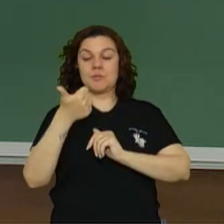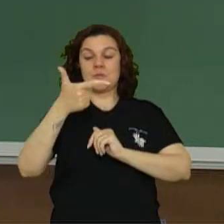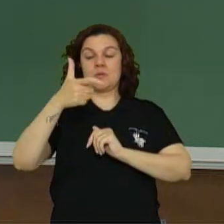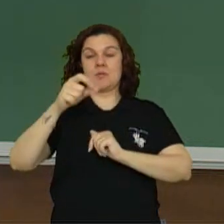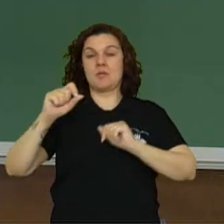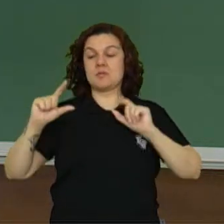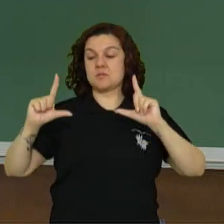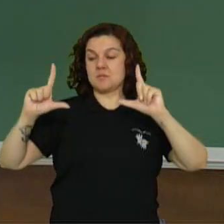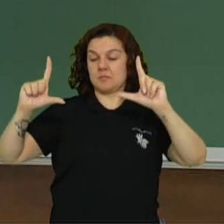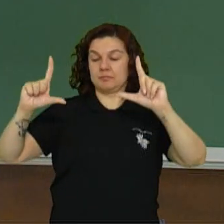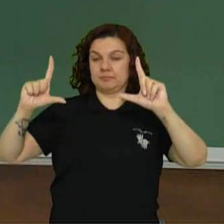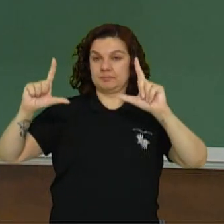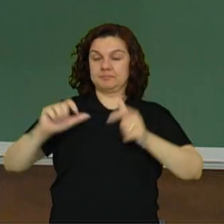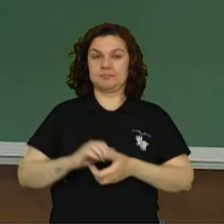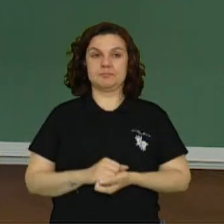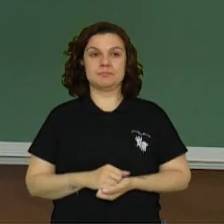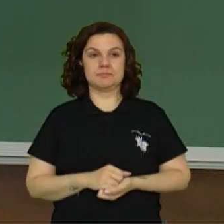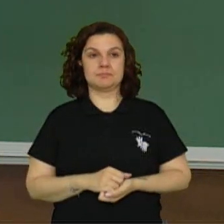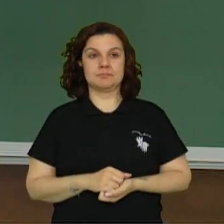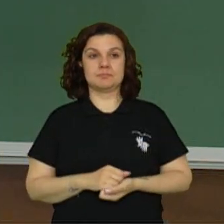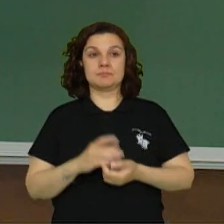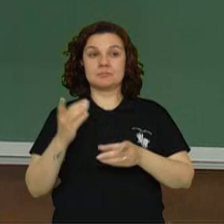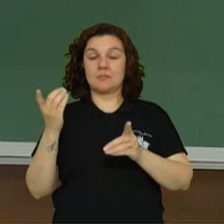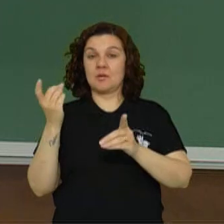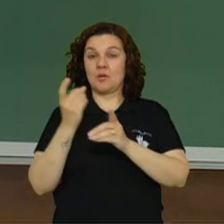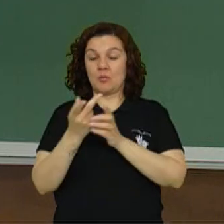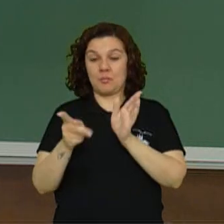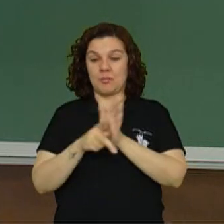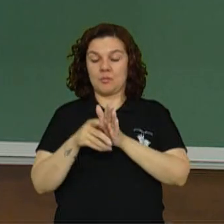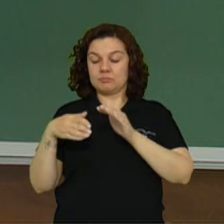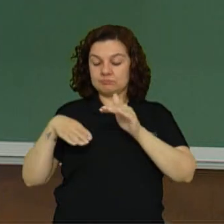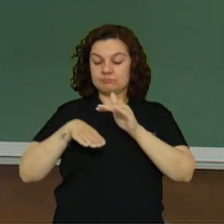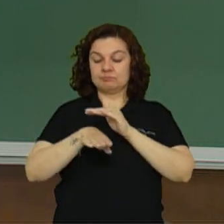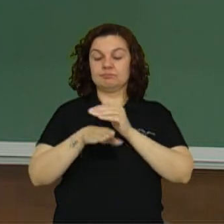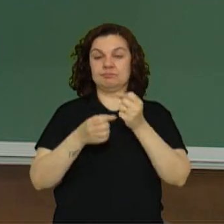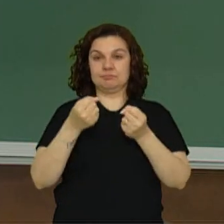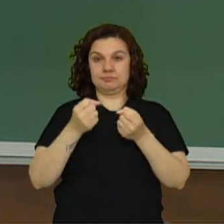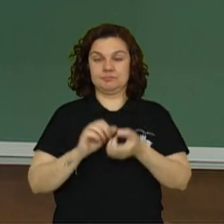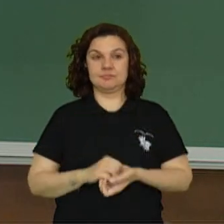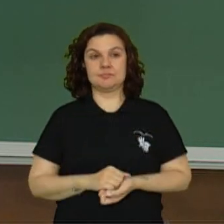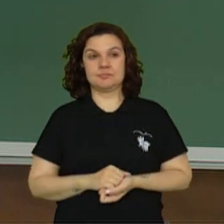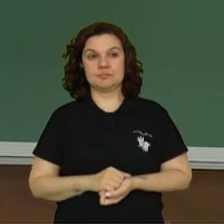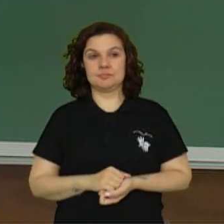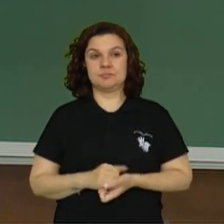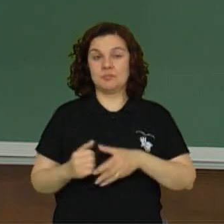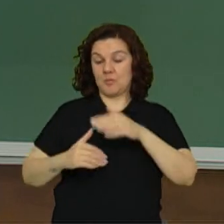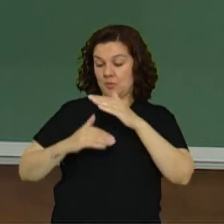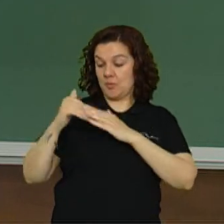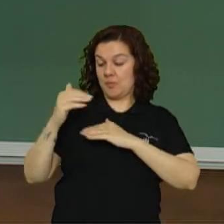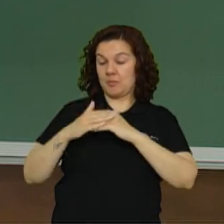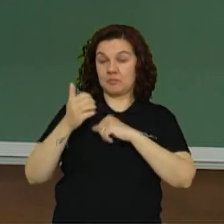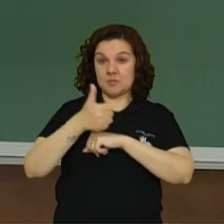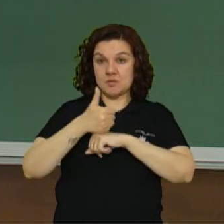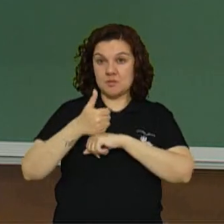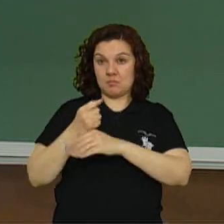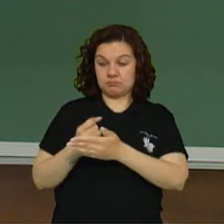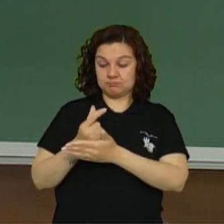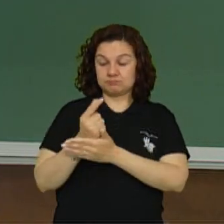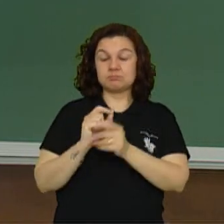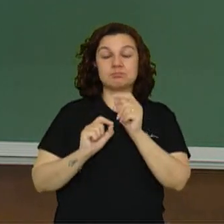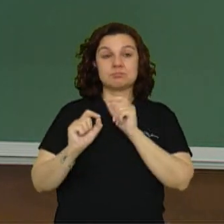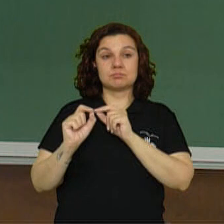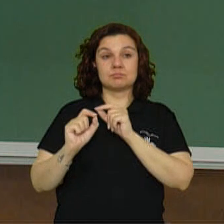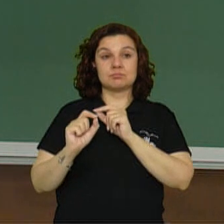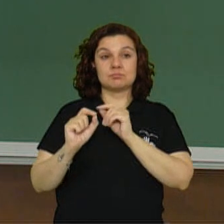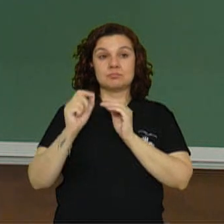de sinalização para colocar em seu pátio de estacionamento. O profissional contratado para o serviço